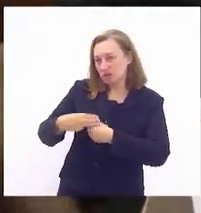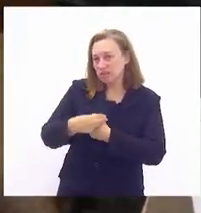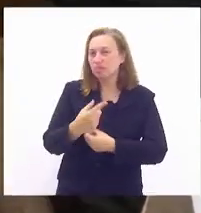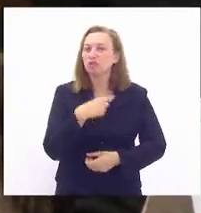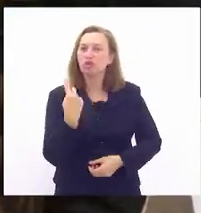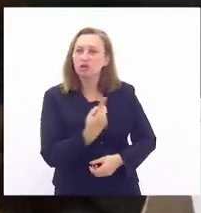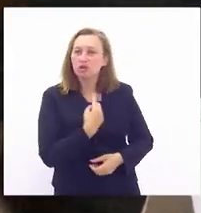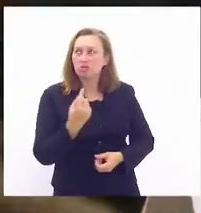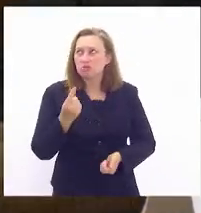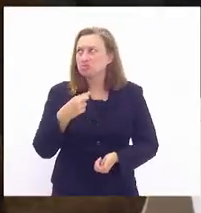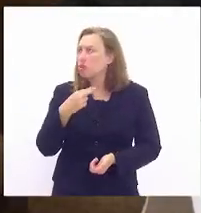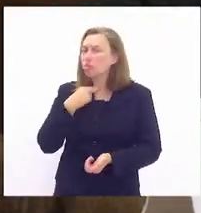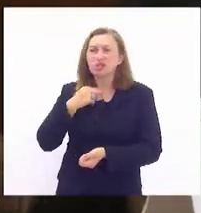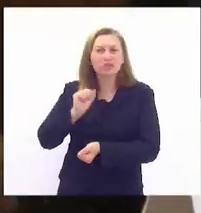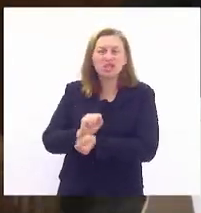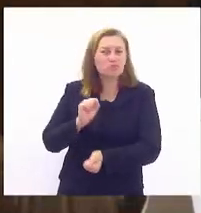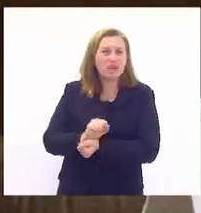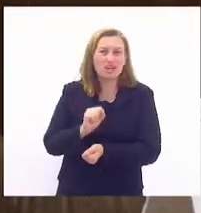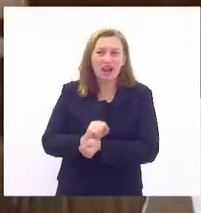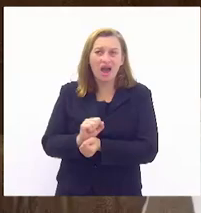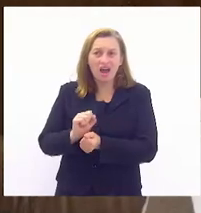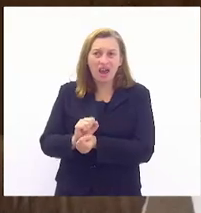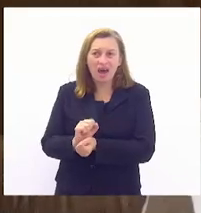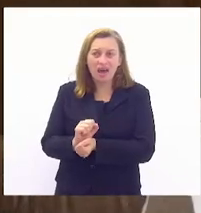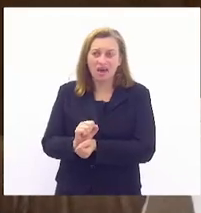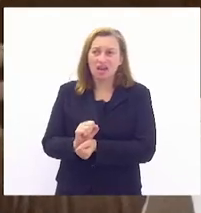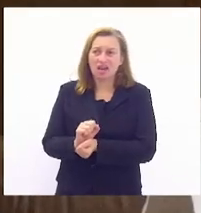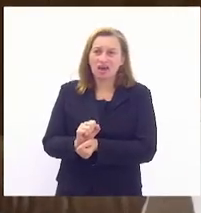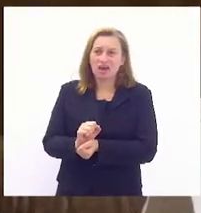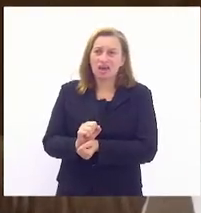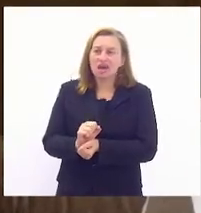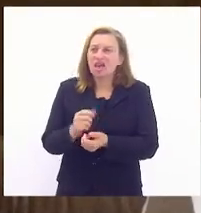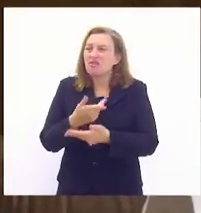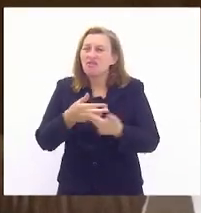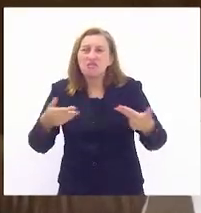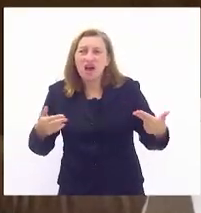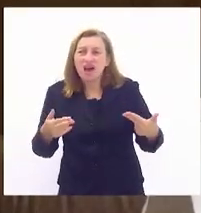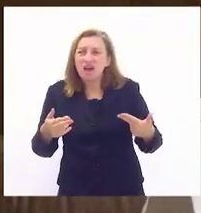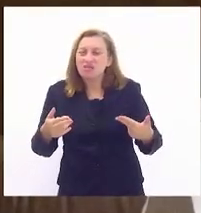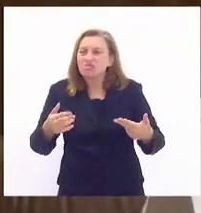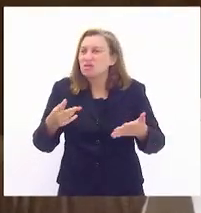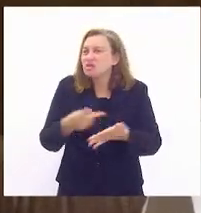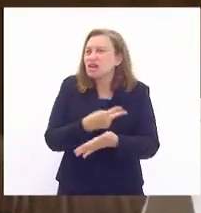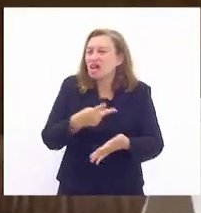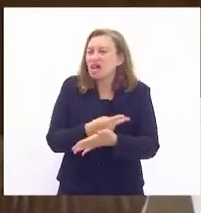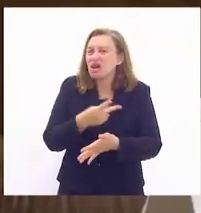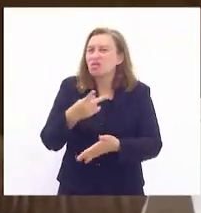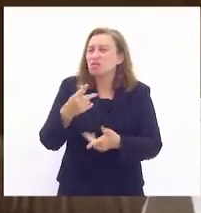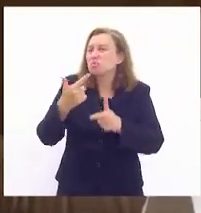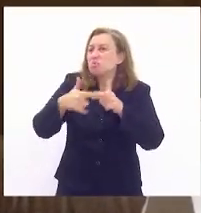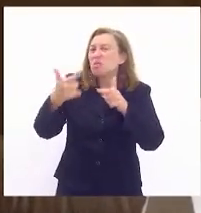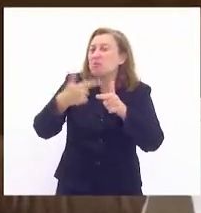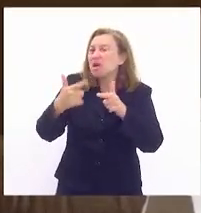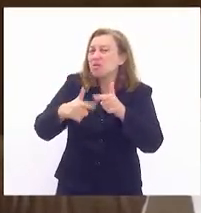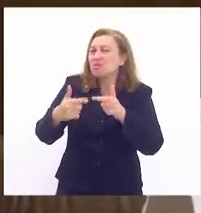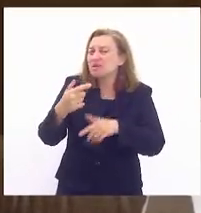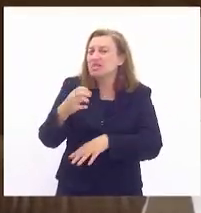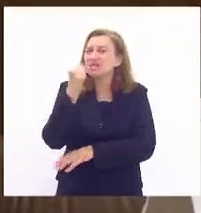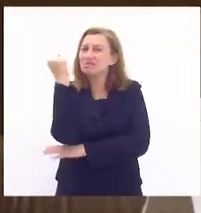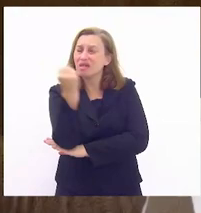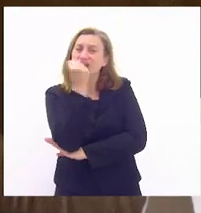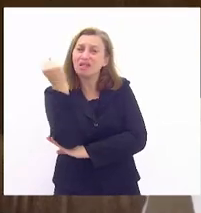respirar esse ar poluído, repleto de gases e de material particulado que causam problemas muito graves à nossa